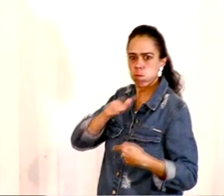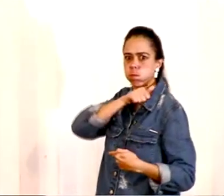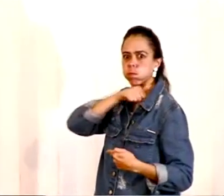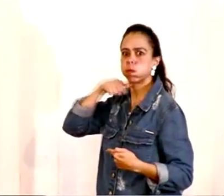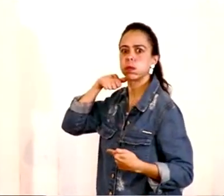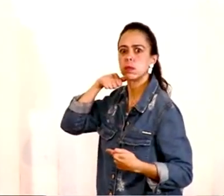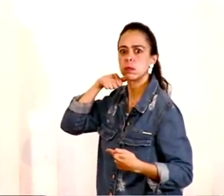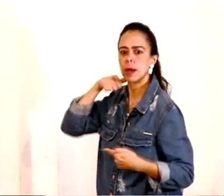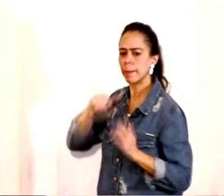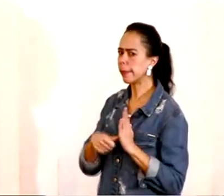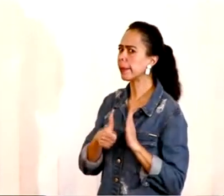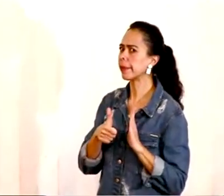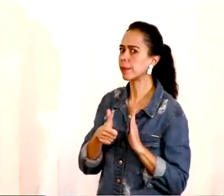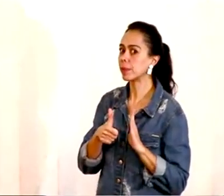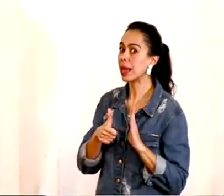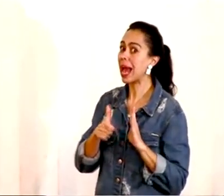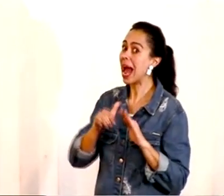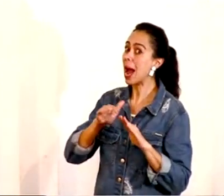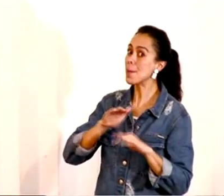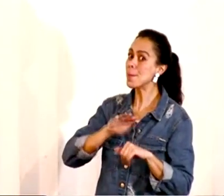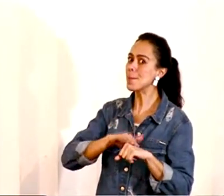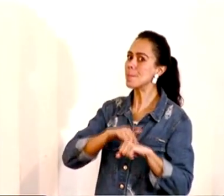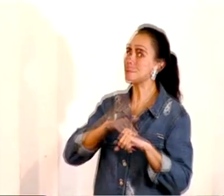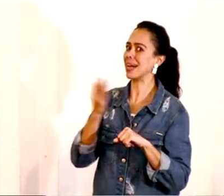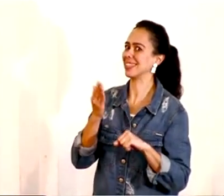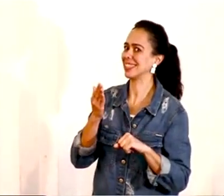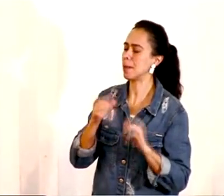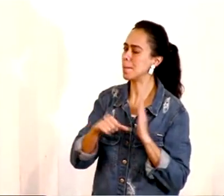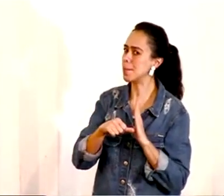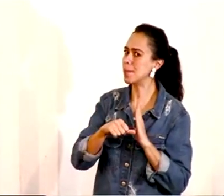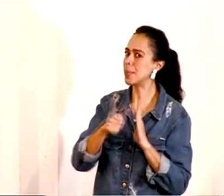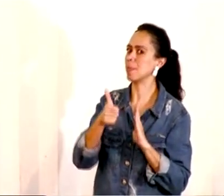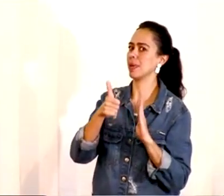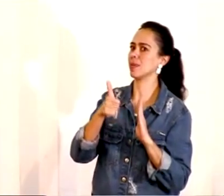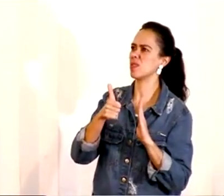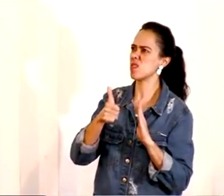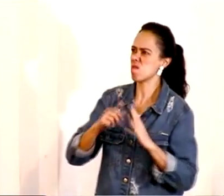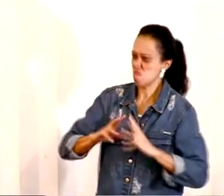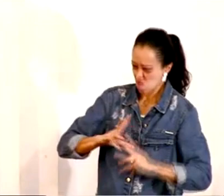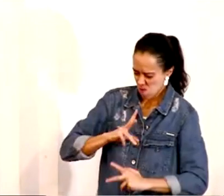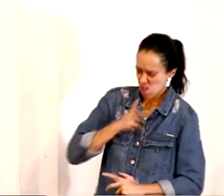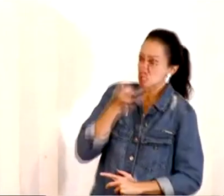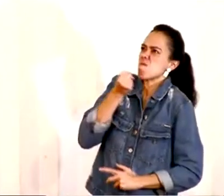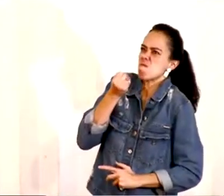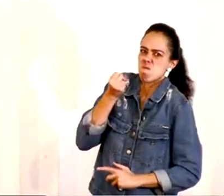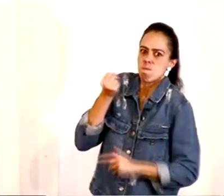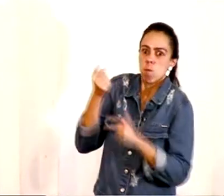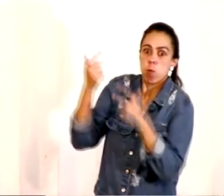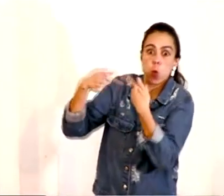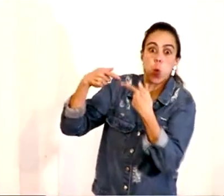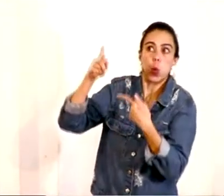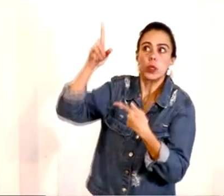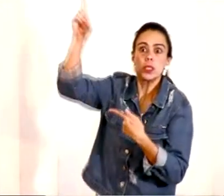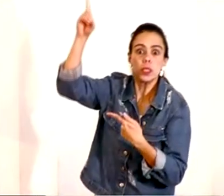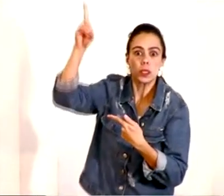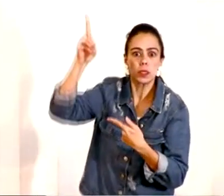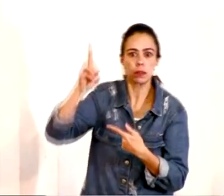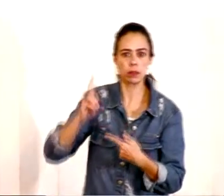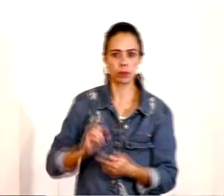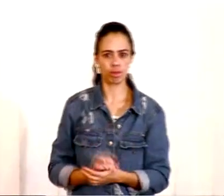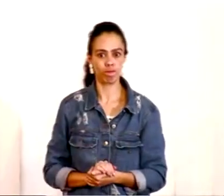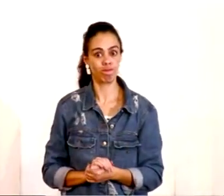Antes de tudo, ele irou contra aquele que o rejeitou. Ele se irou contra Deus.